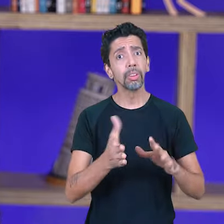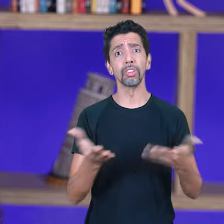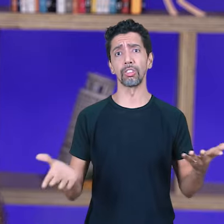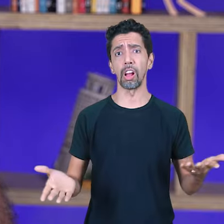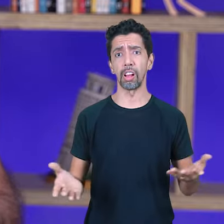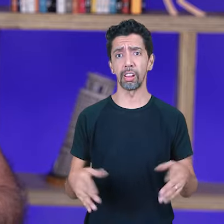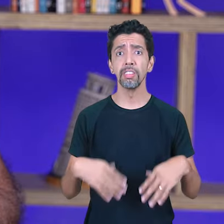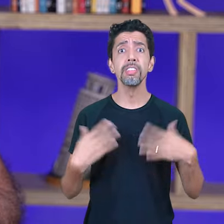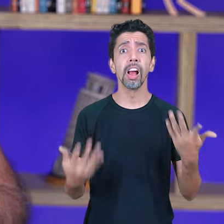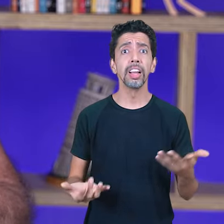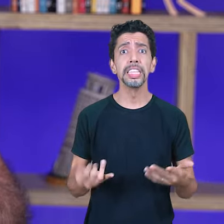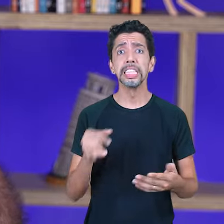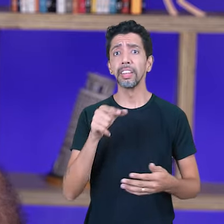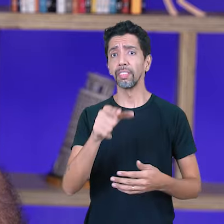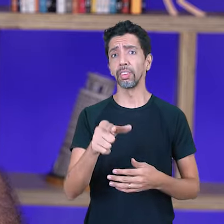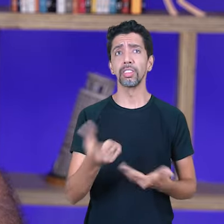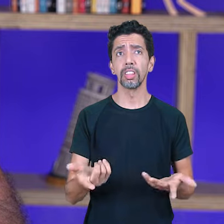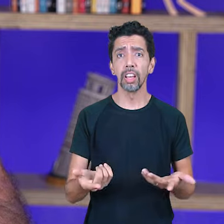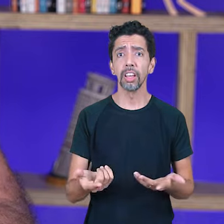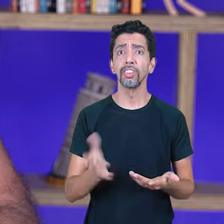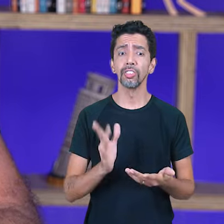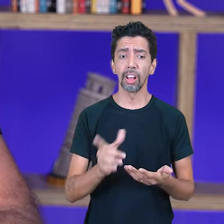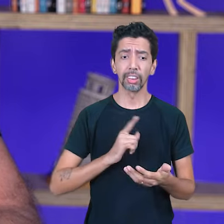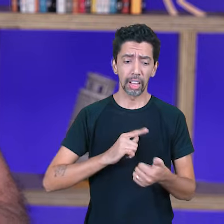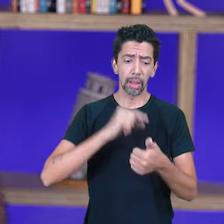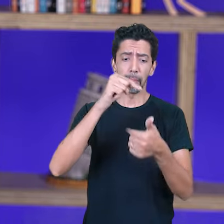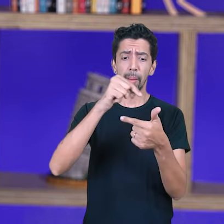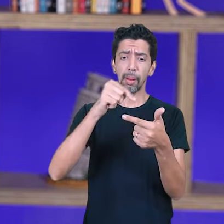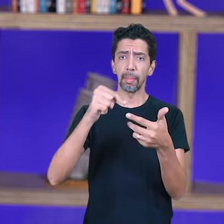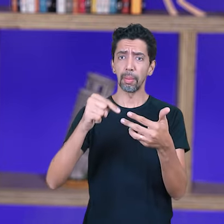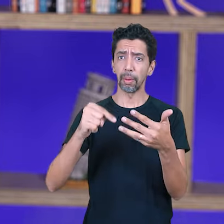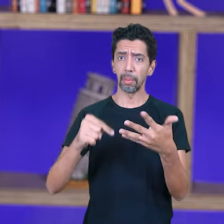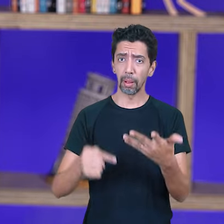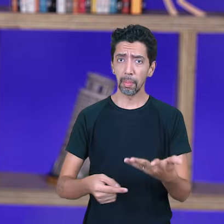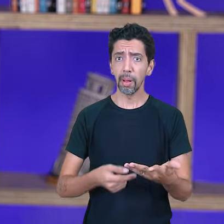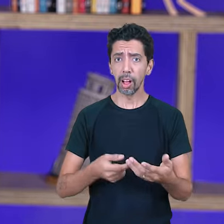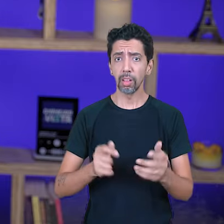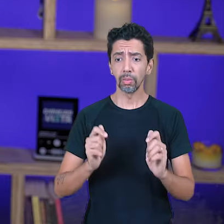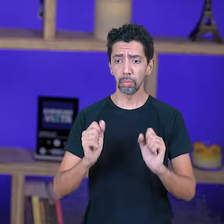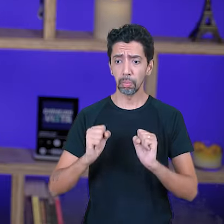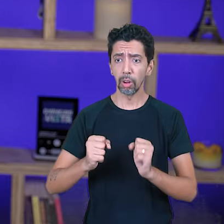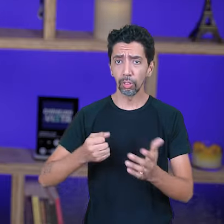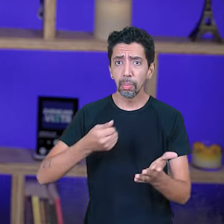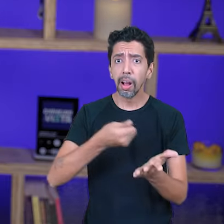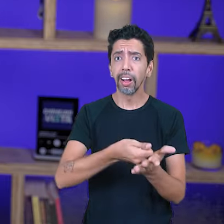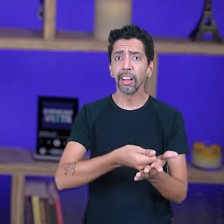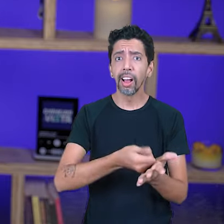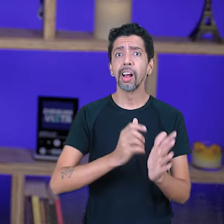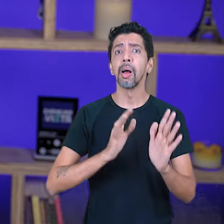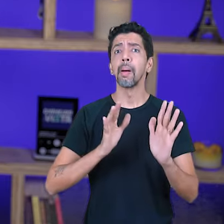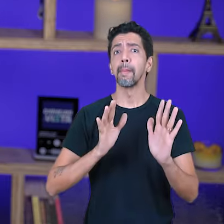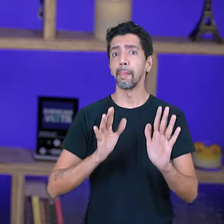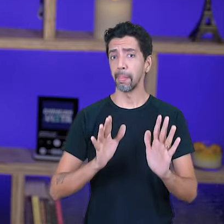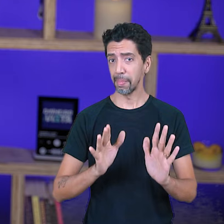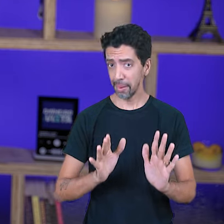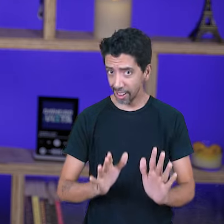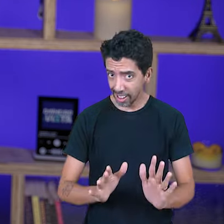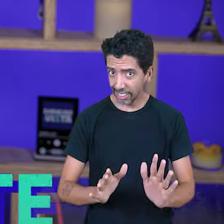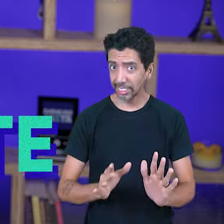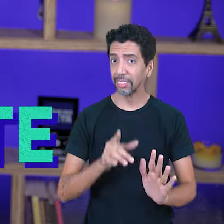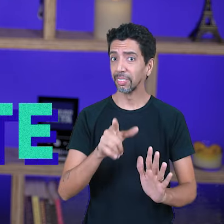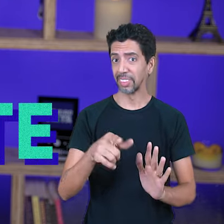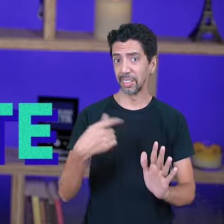e você está com todas as condições para fazer o pagamento desde que você esteja